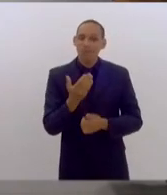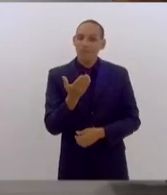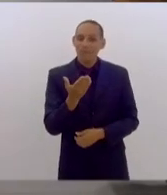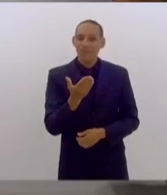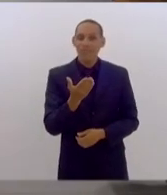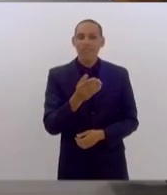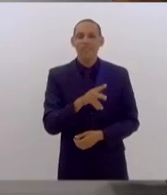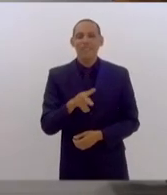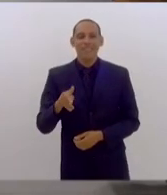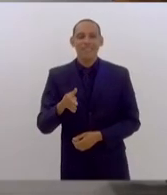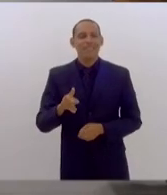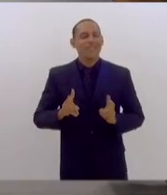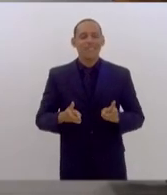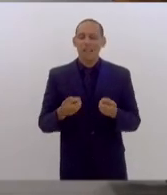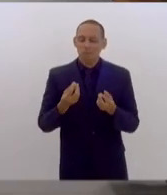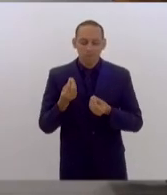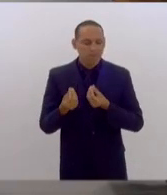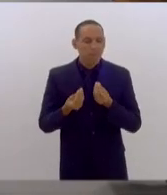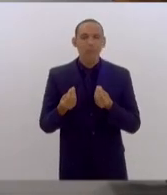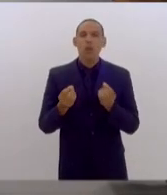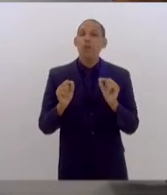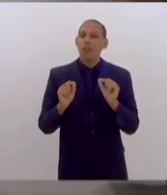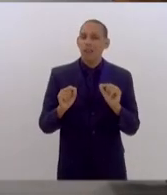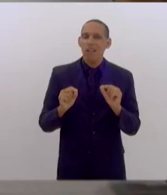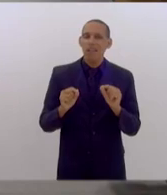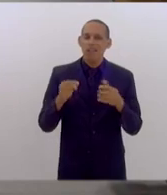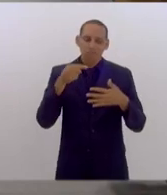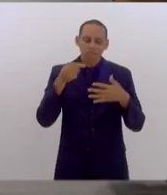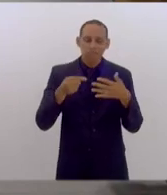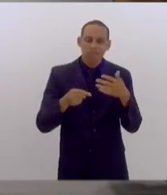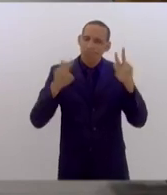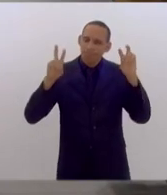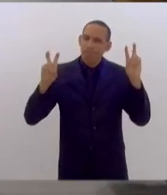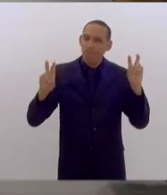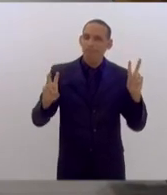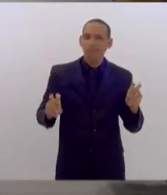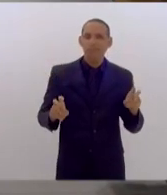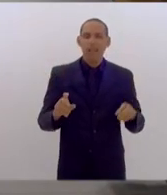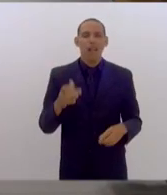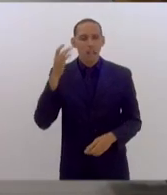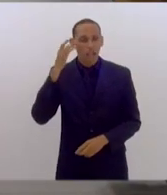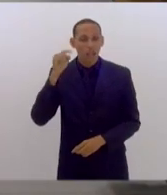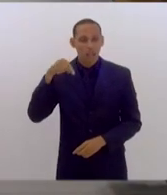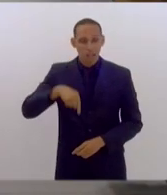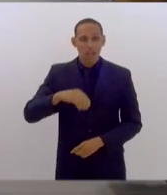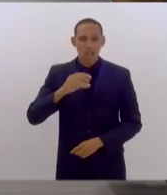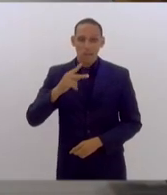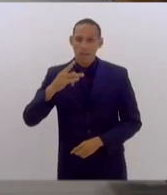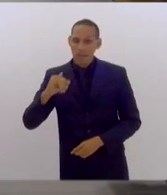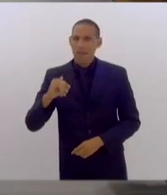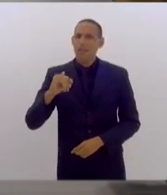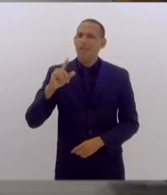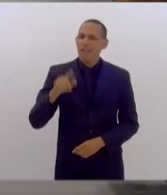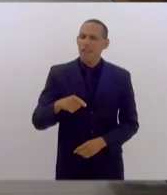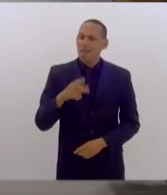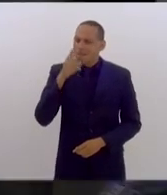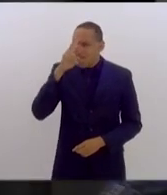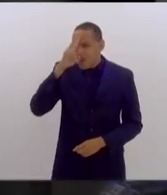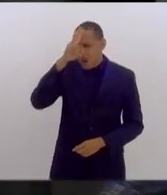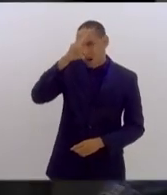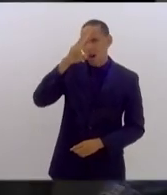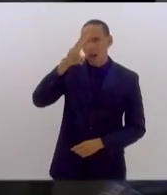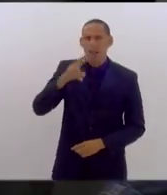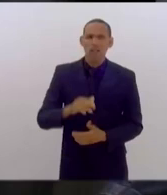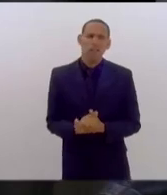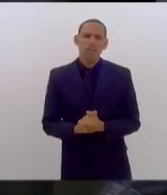vossa excelência sempre tão sensível aí essas questões né Acho que essa CPI foi uma CPI muito intensa de